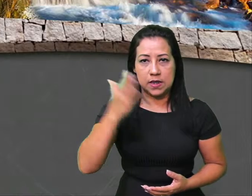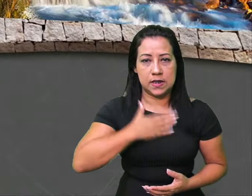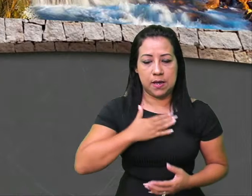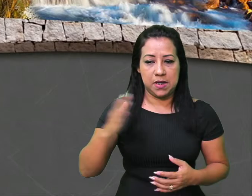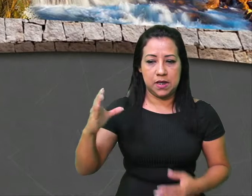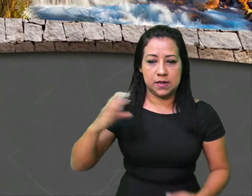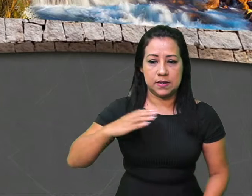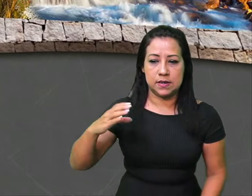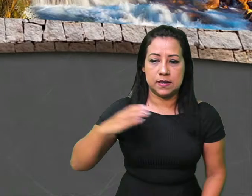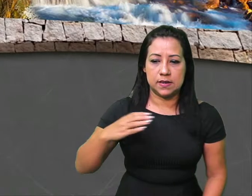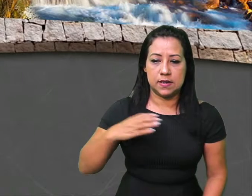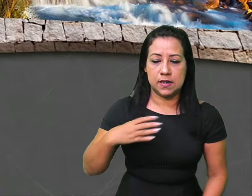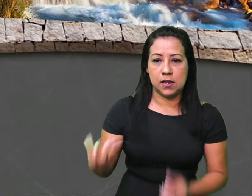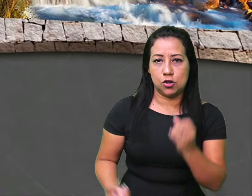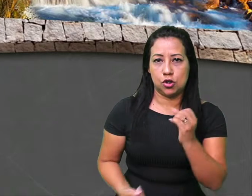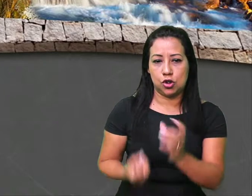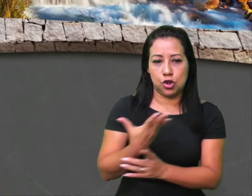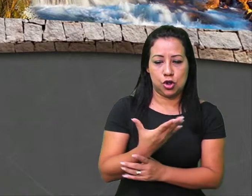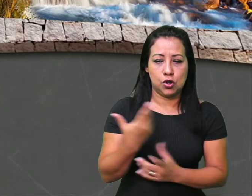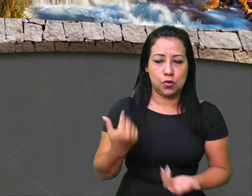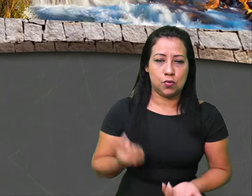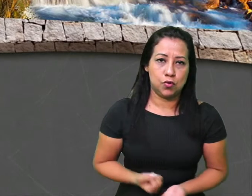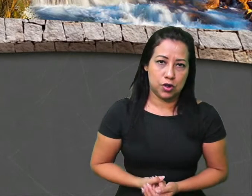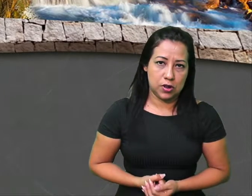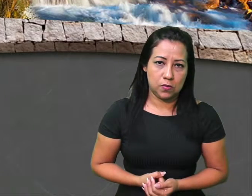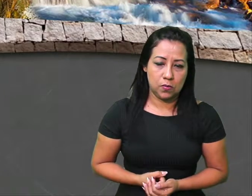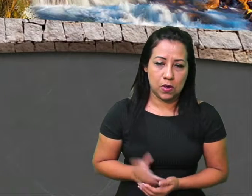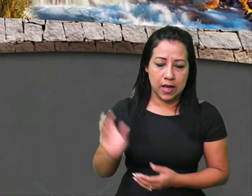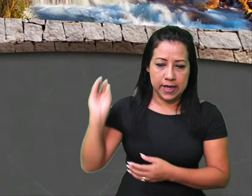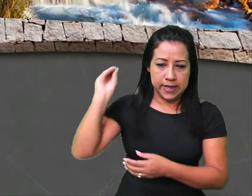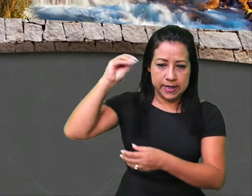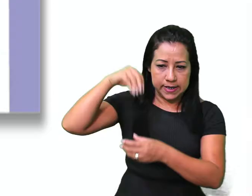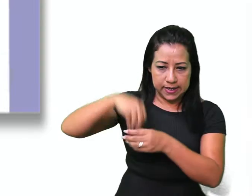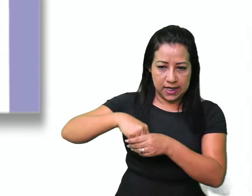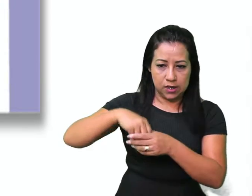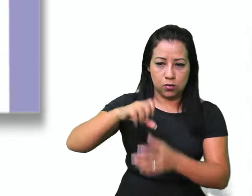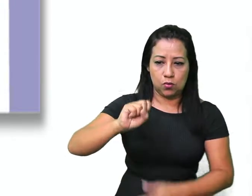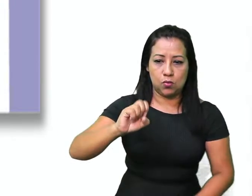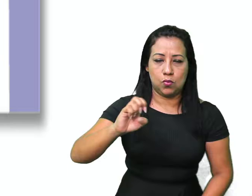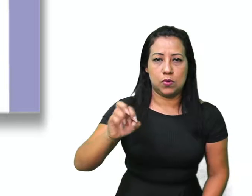do sertão, que ela tem mais de 150 anos.